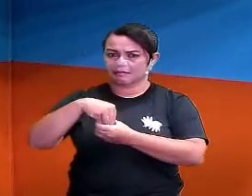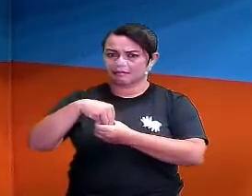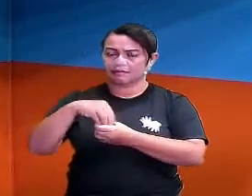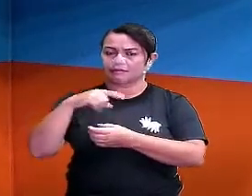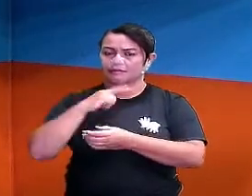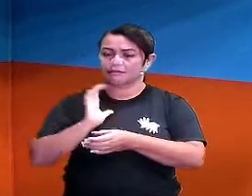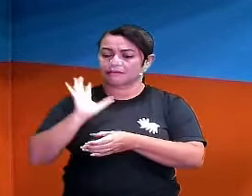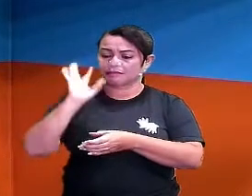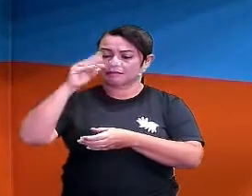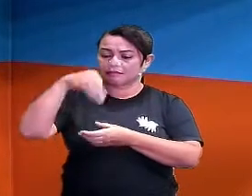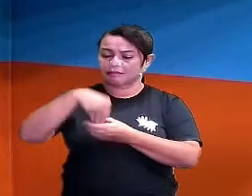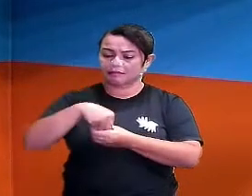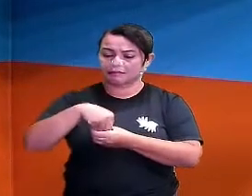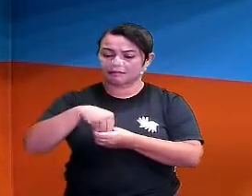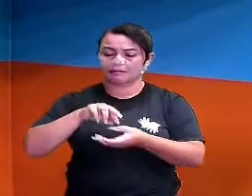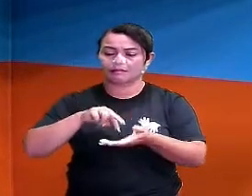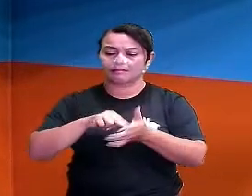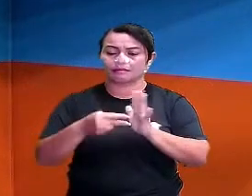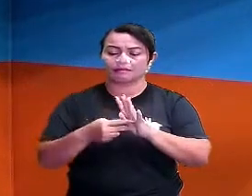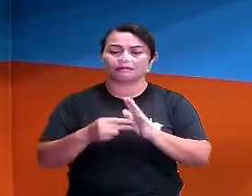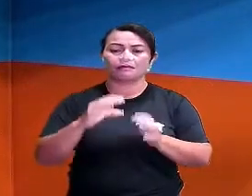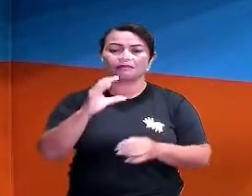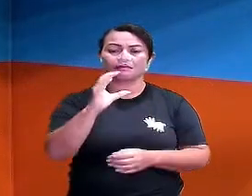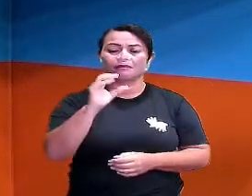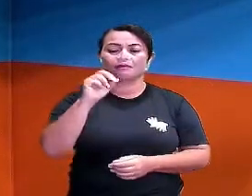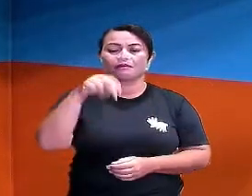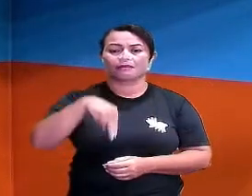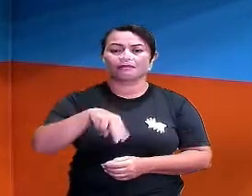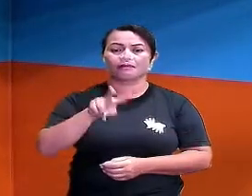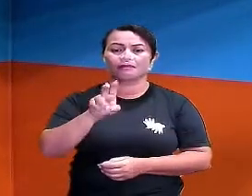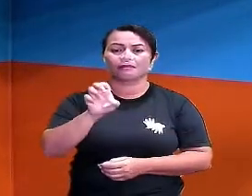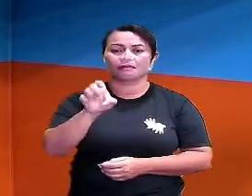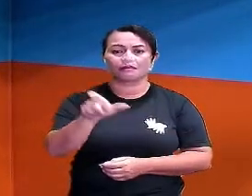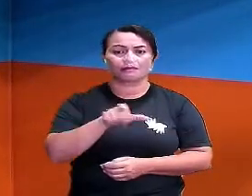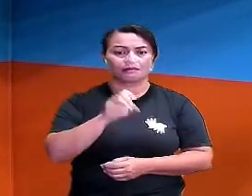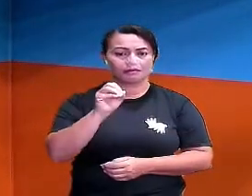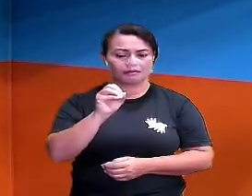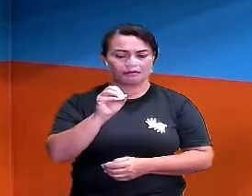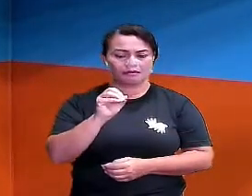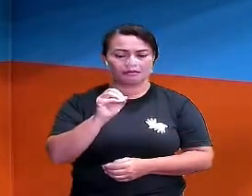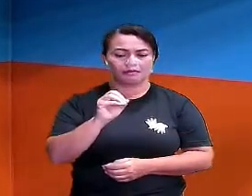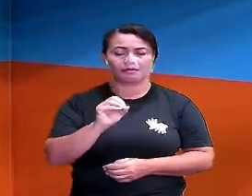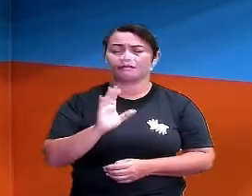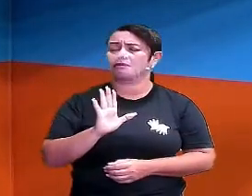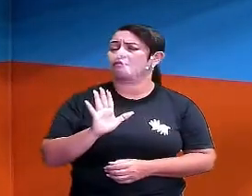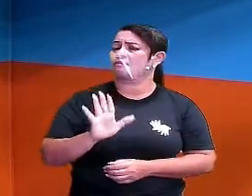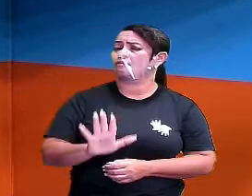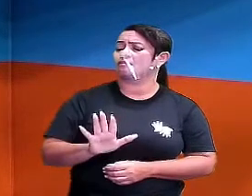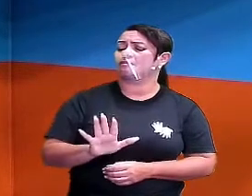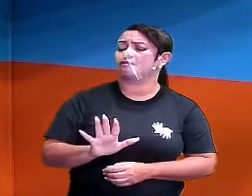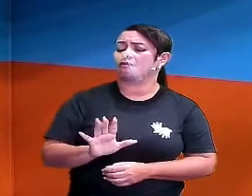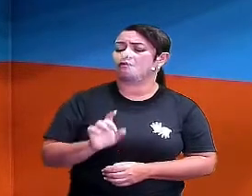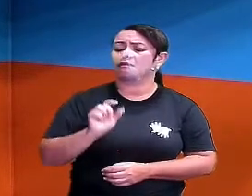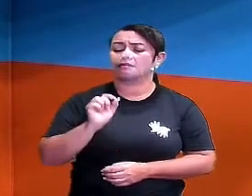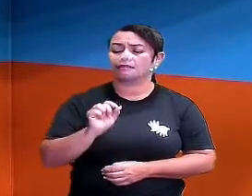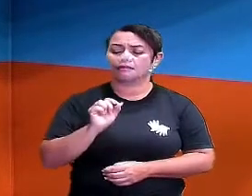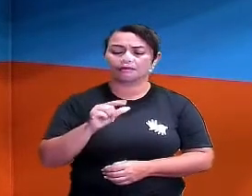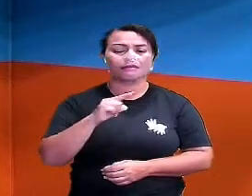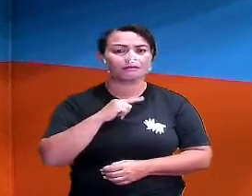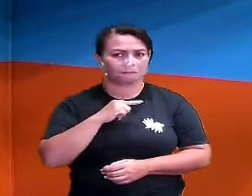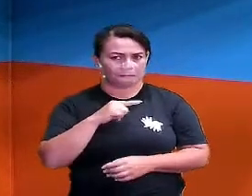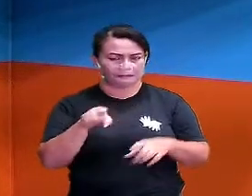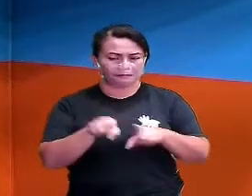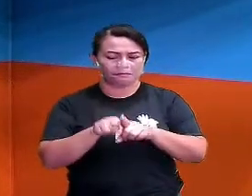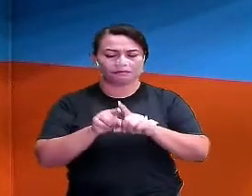no polígono, eu posso chamar esse polígono de polígono convexo, tá? Mas eu tenho